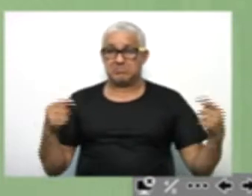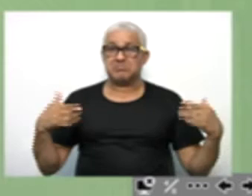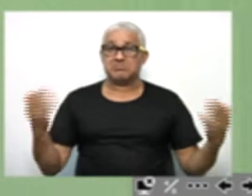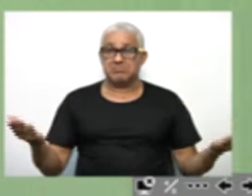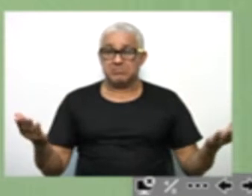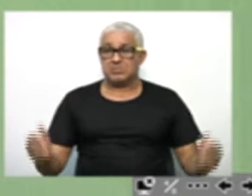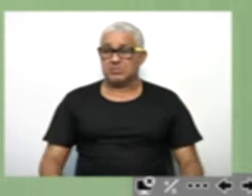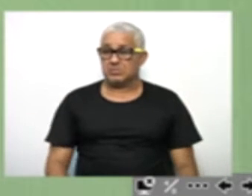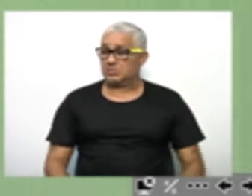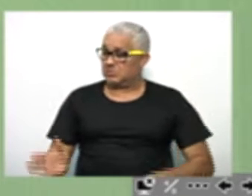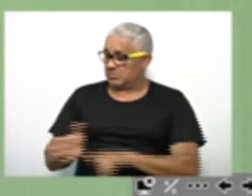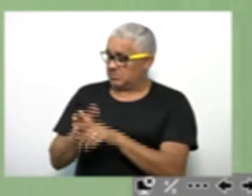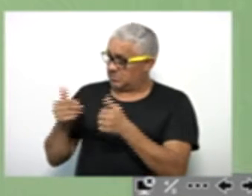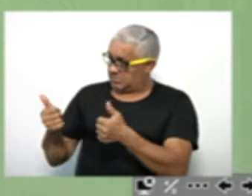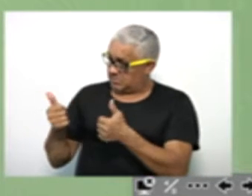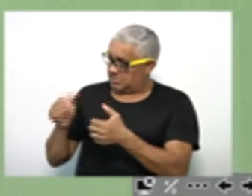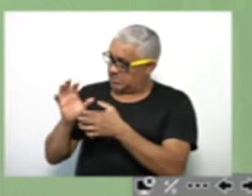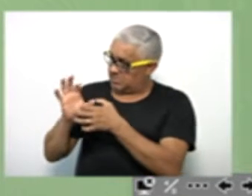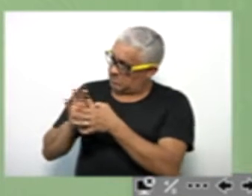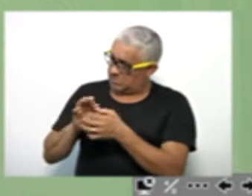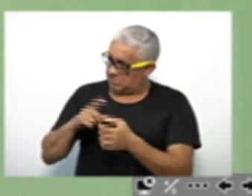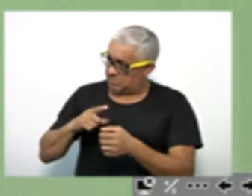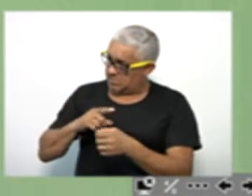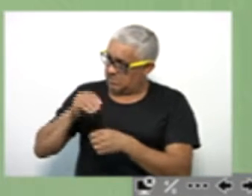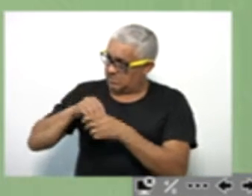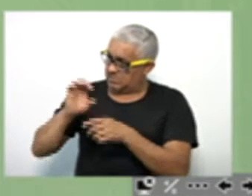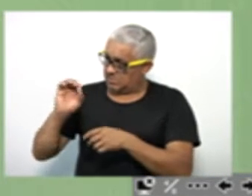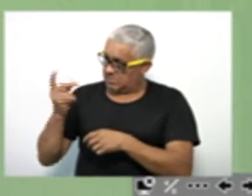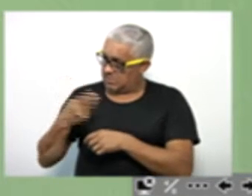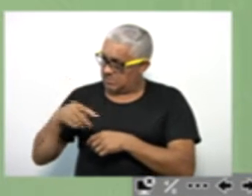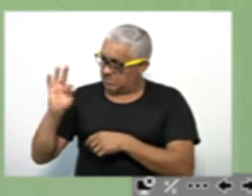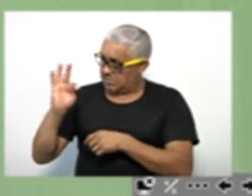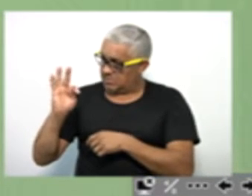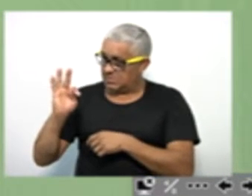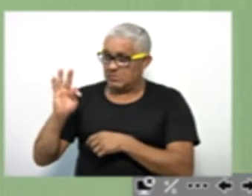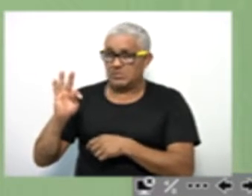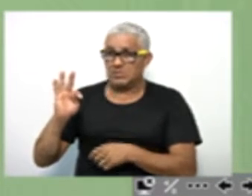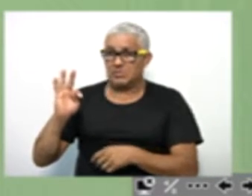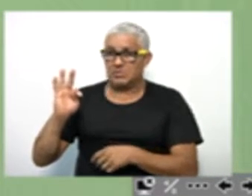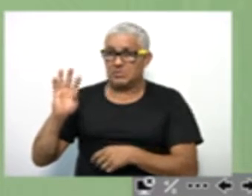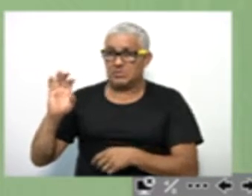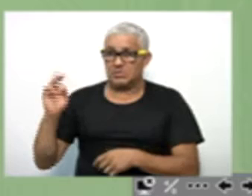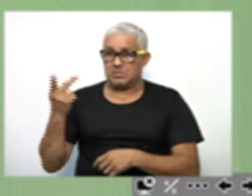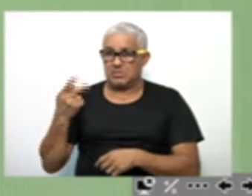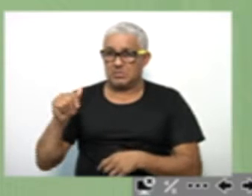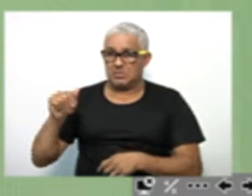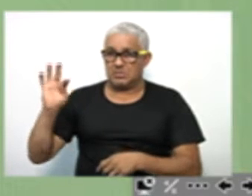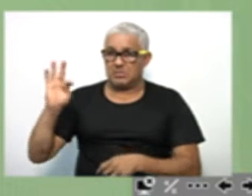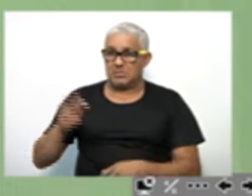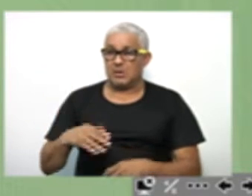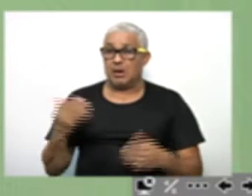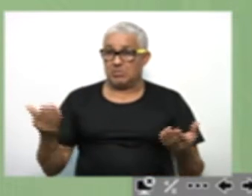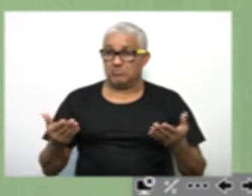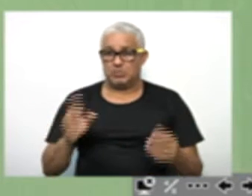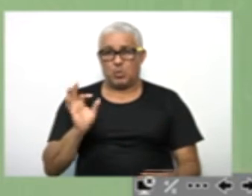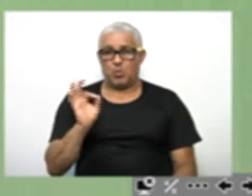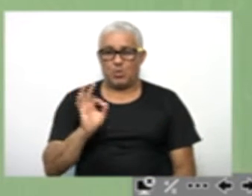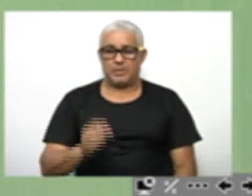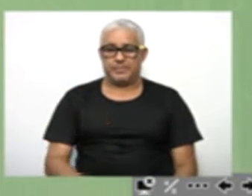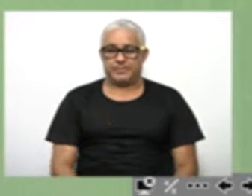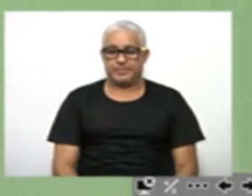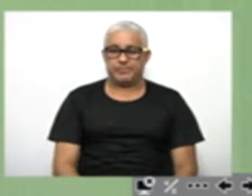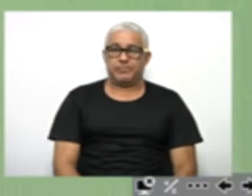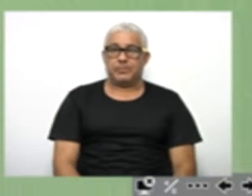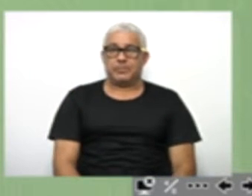Alguma contextualização no nosso chat? Não, ainda não, professor. Nesse momento agora estão participativos, mas mais